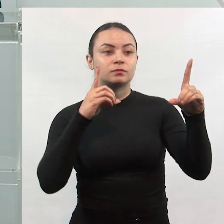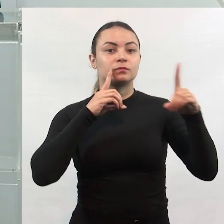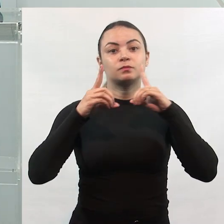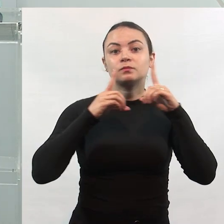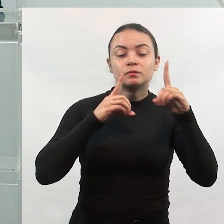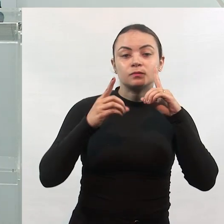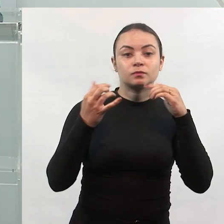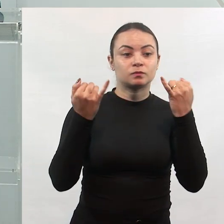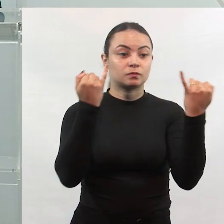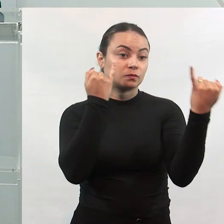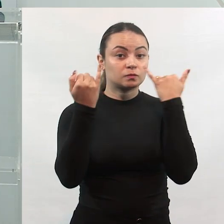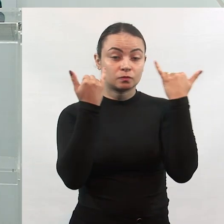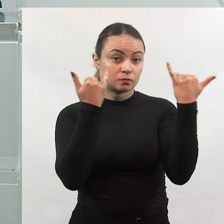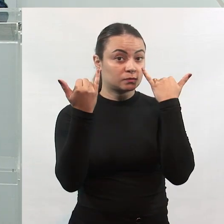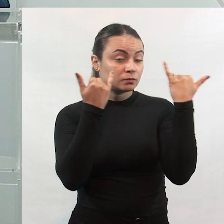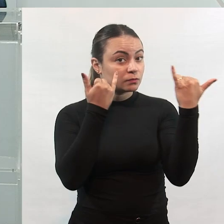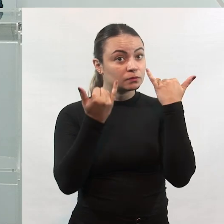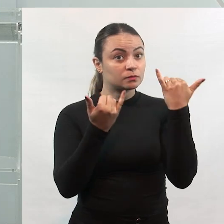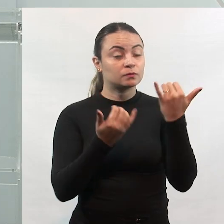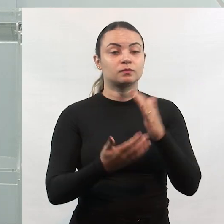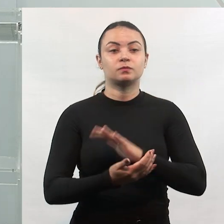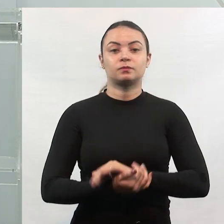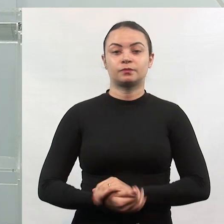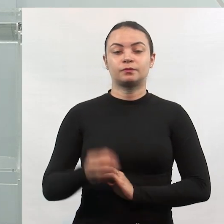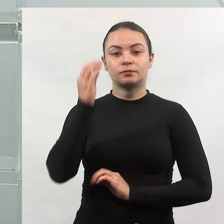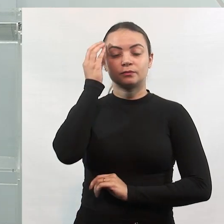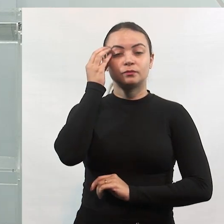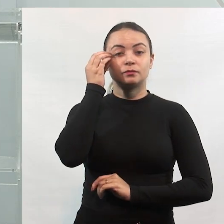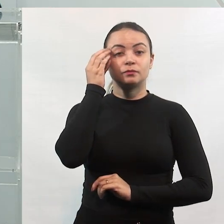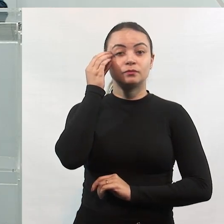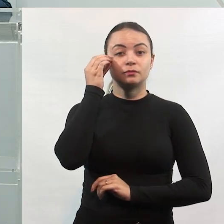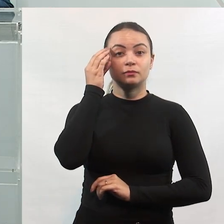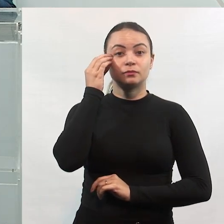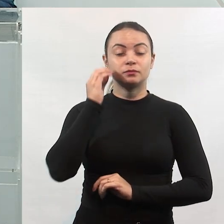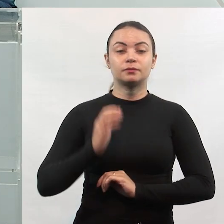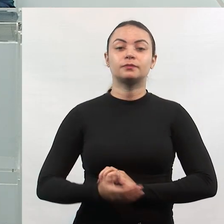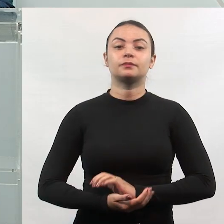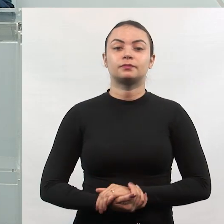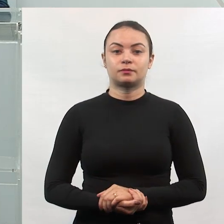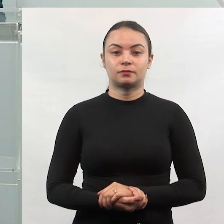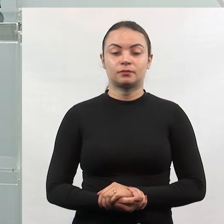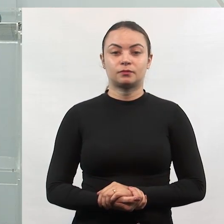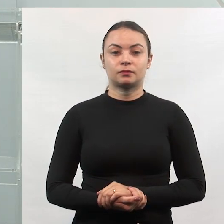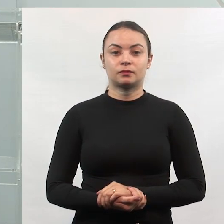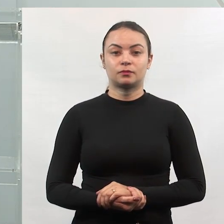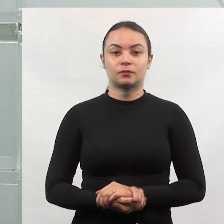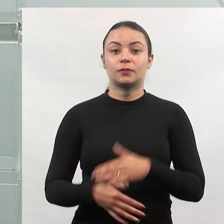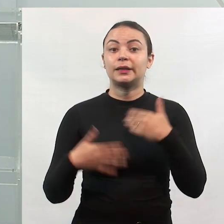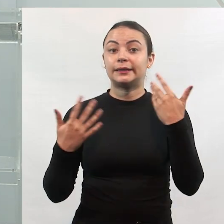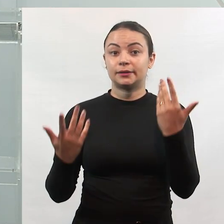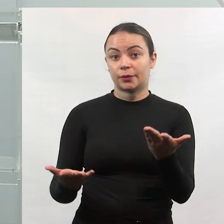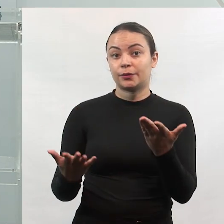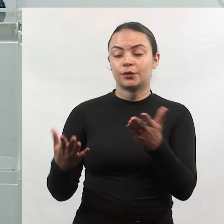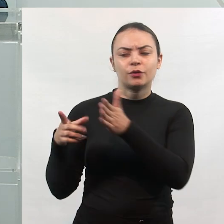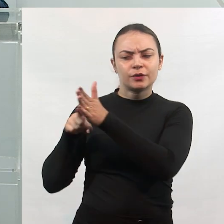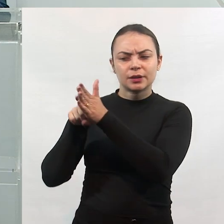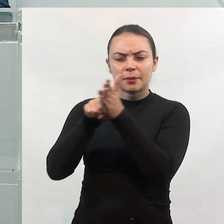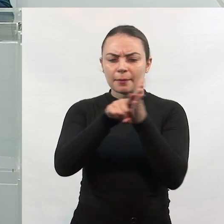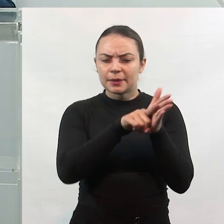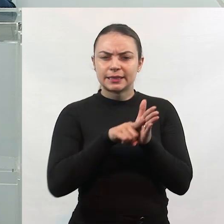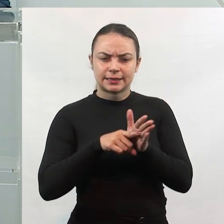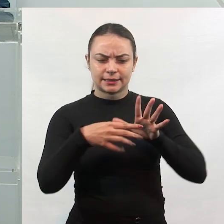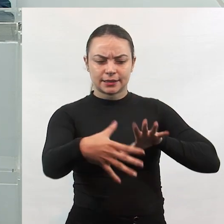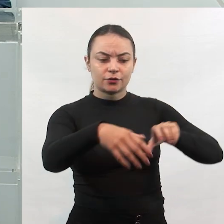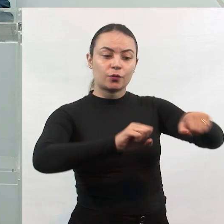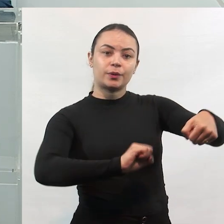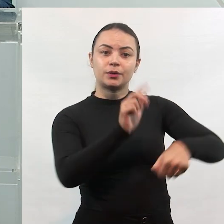essa apresentação de dados, né? Quantos professores tem, quantos alunos tem, qual que é a formação desses professores, quais são os cursos,